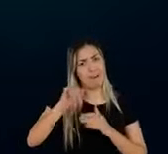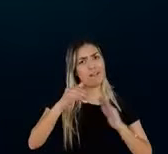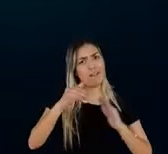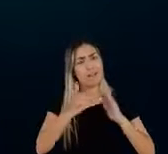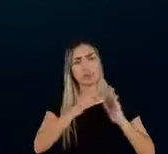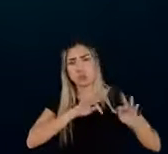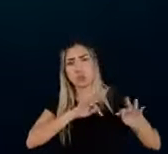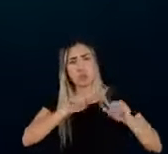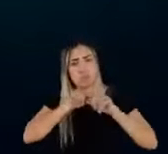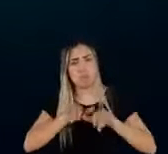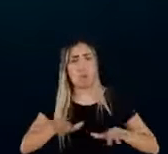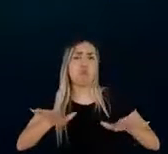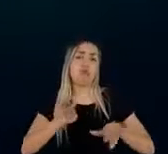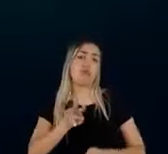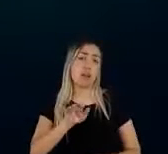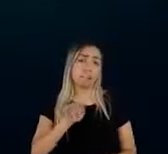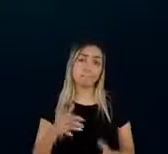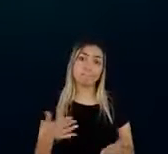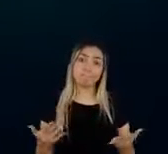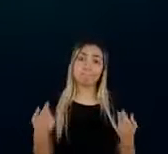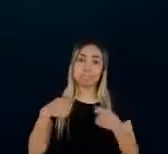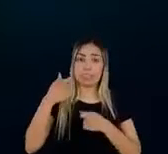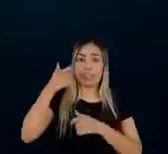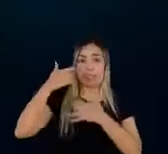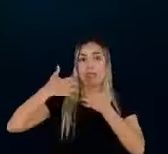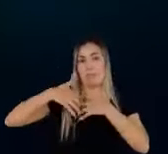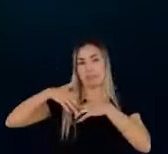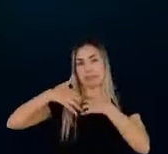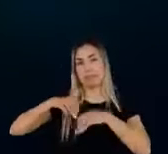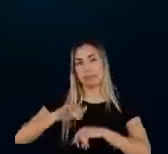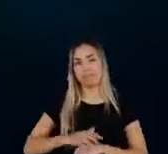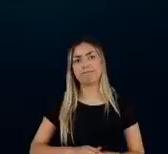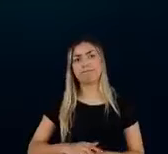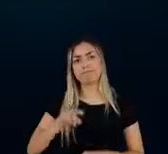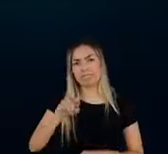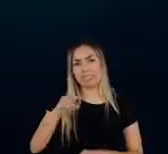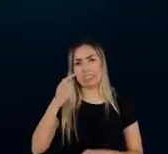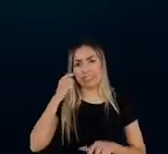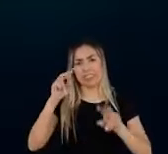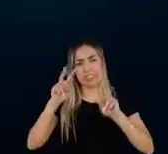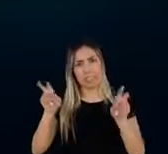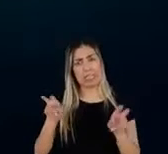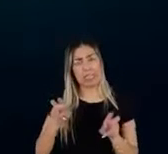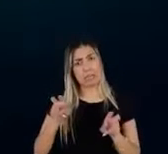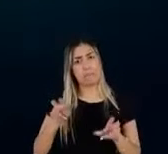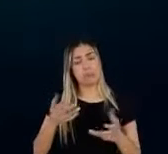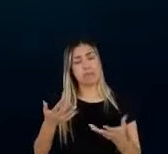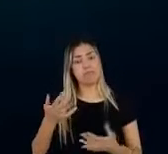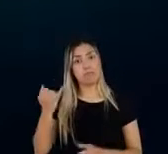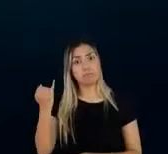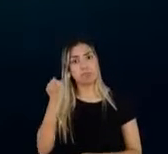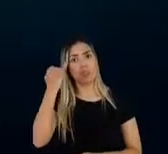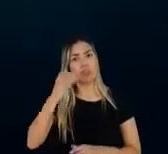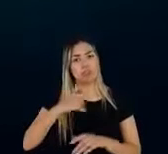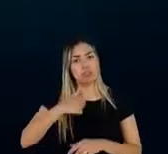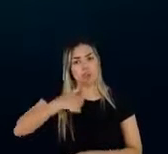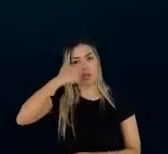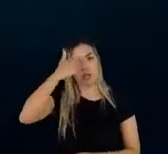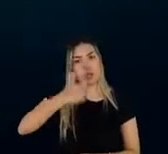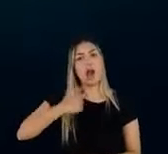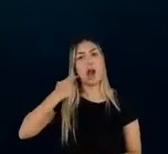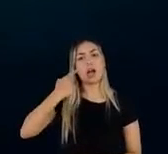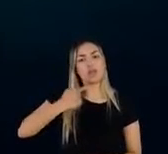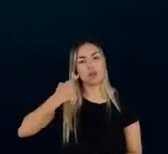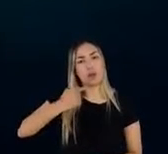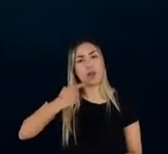então a gente tem que fazer essa pergunta e até esse tema é muito caro para mim porque como advogado e eu fui uma das pessoas que